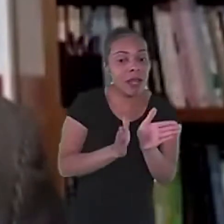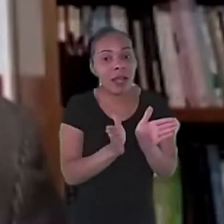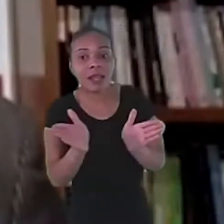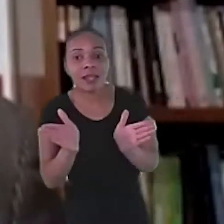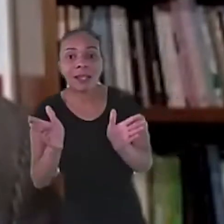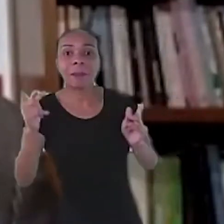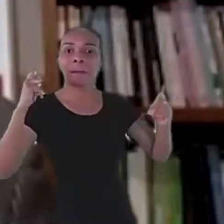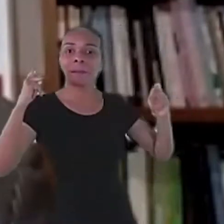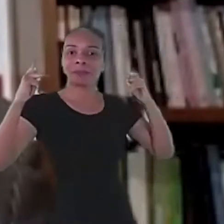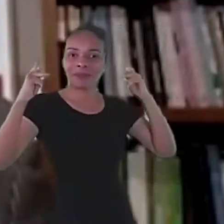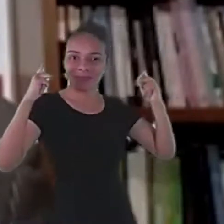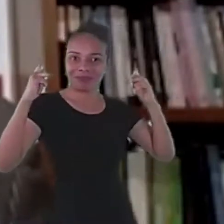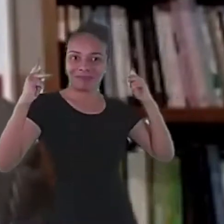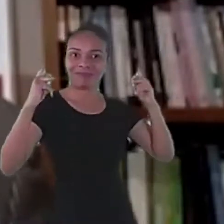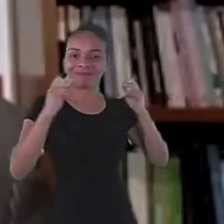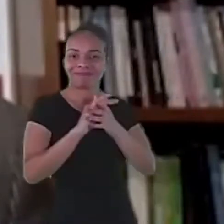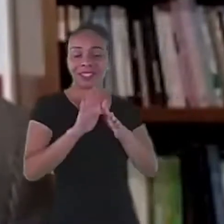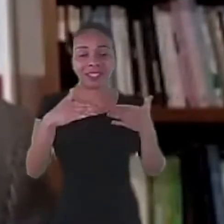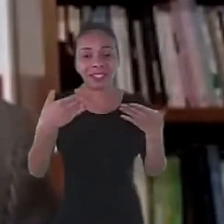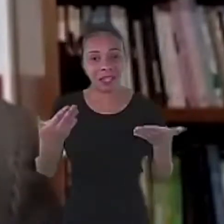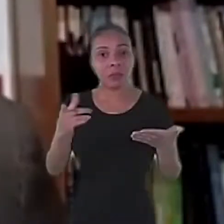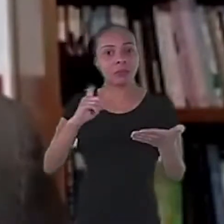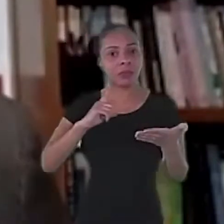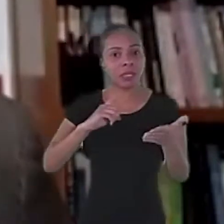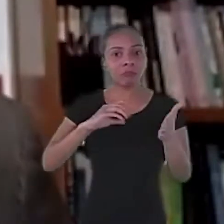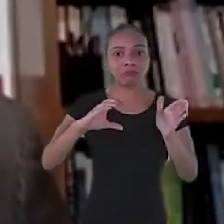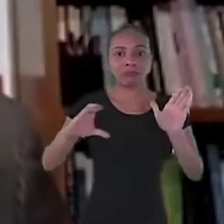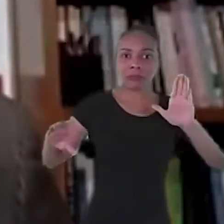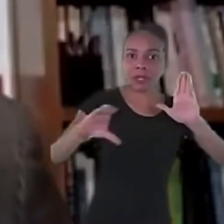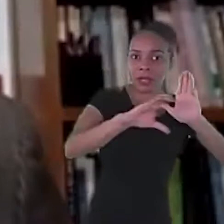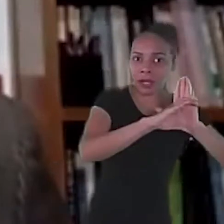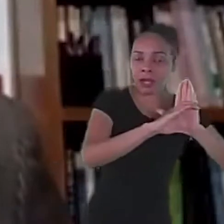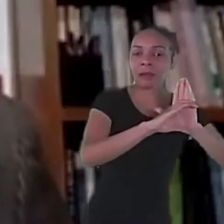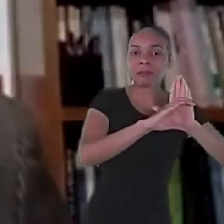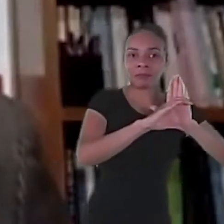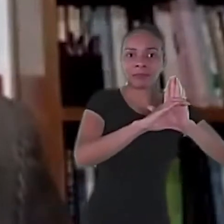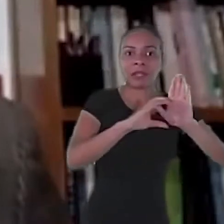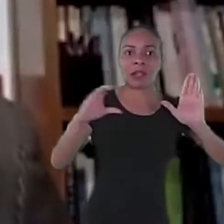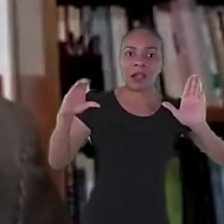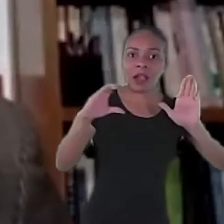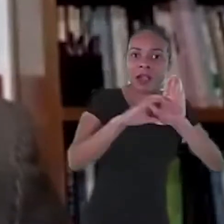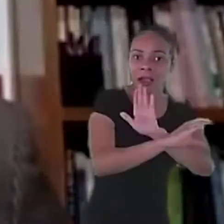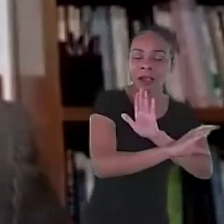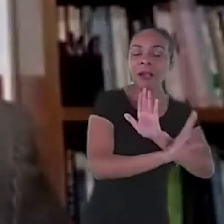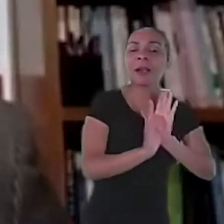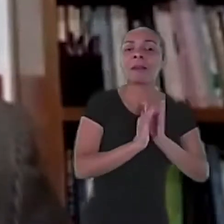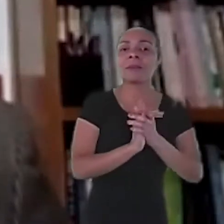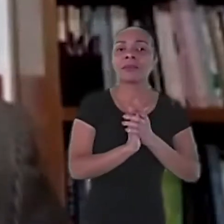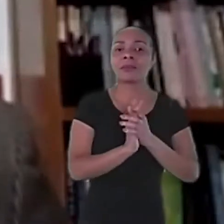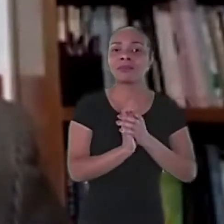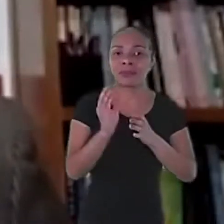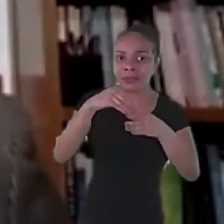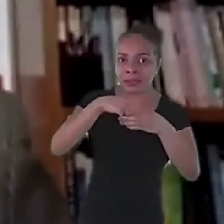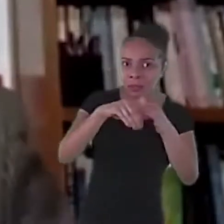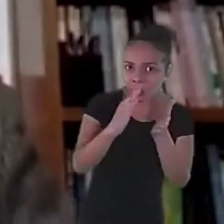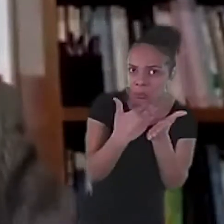capítulo histórico se segue um capítulo que é um comentário